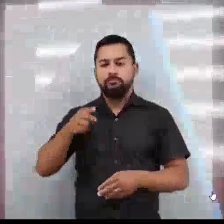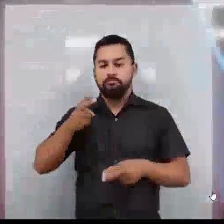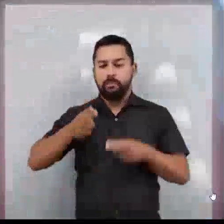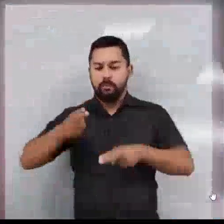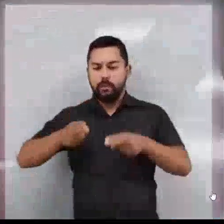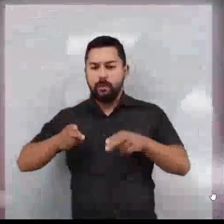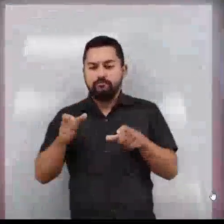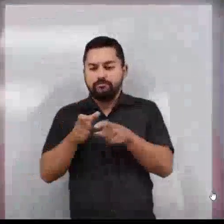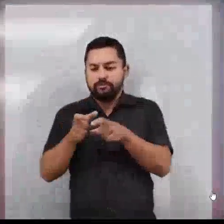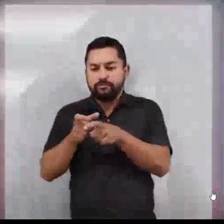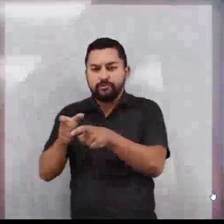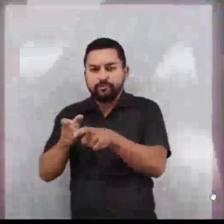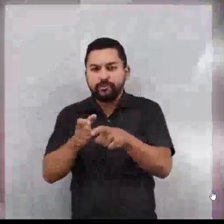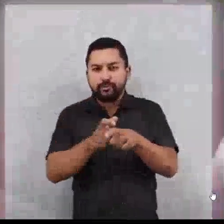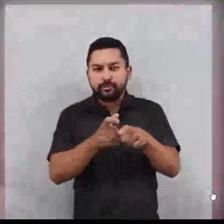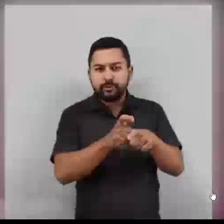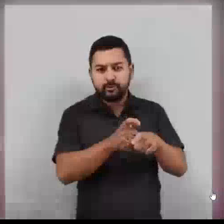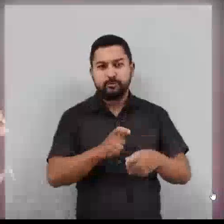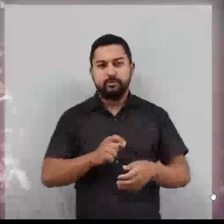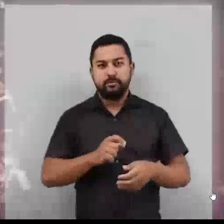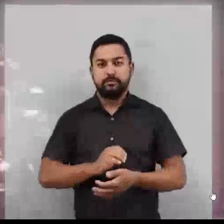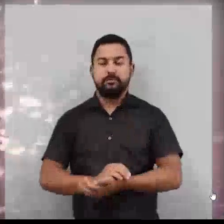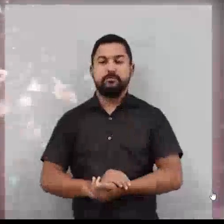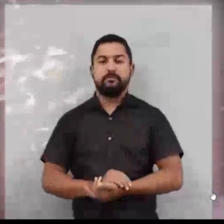que as transformam em cavacos,